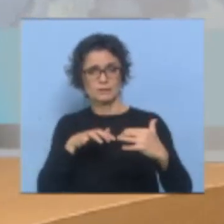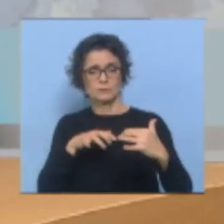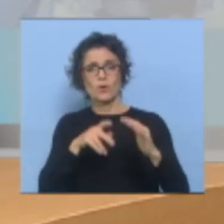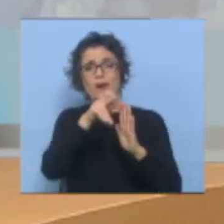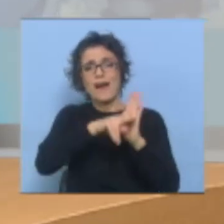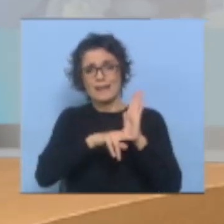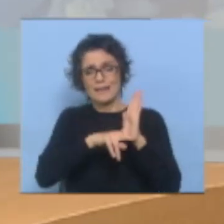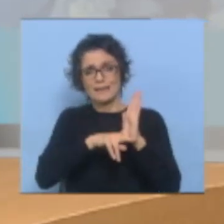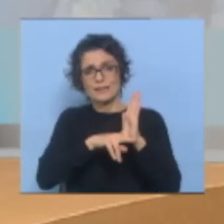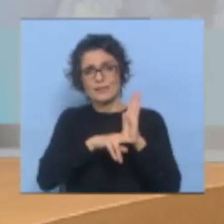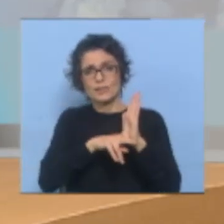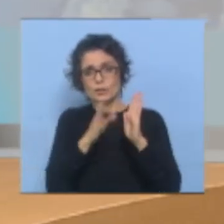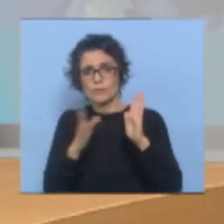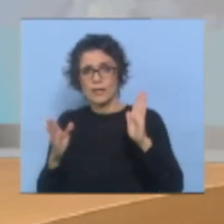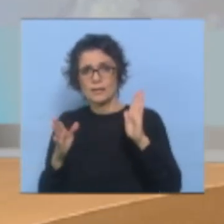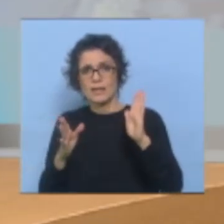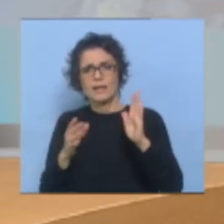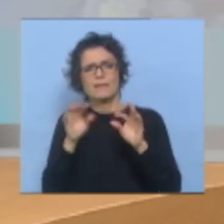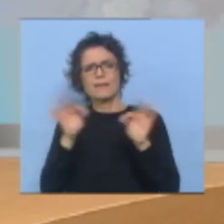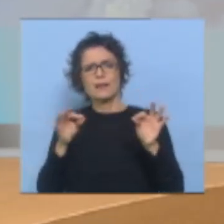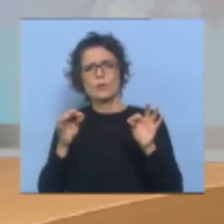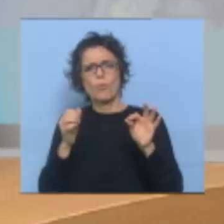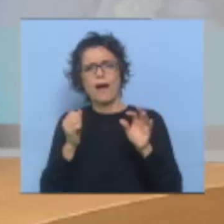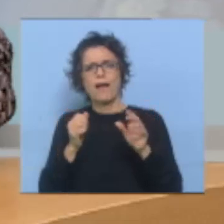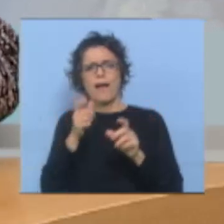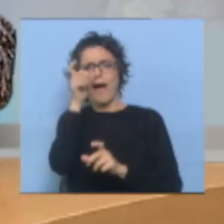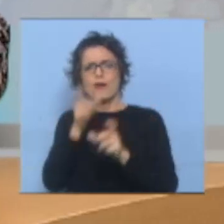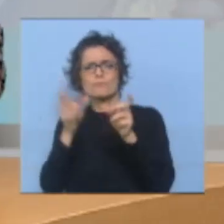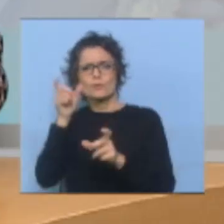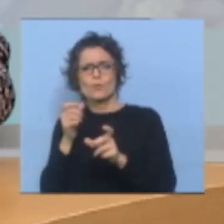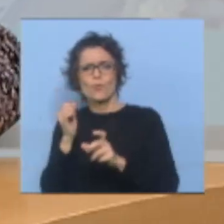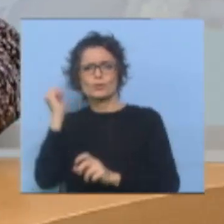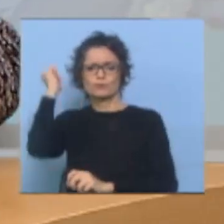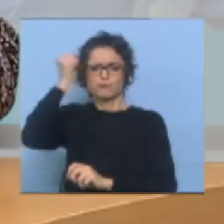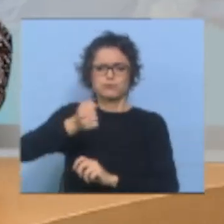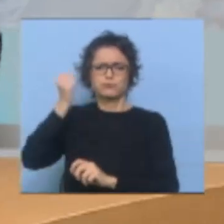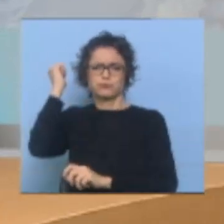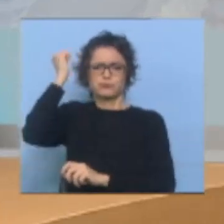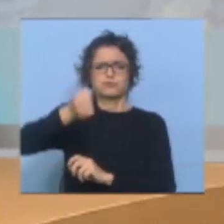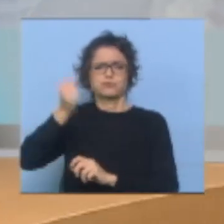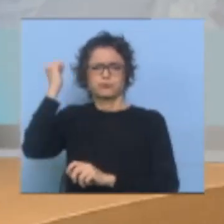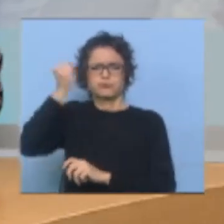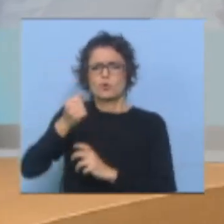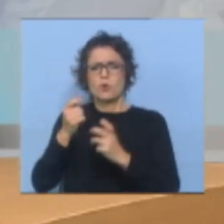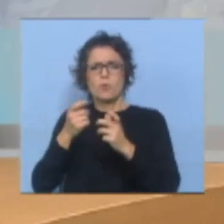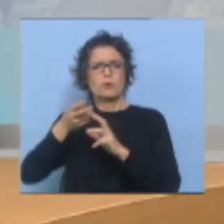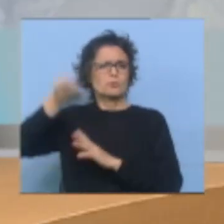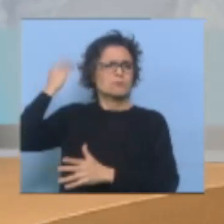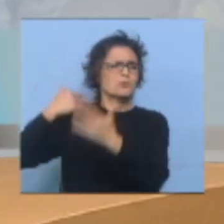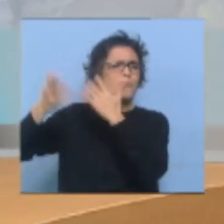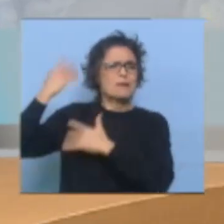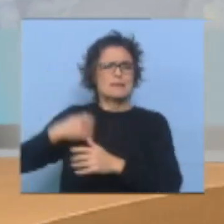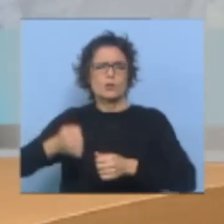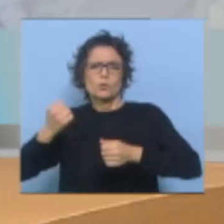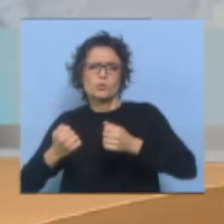regras dos caçadores tribais, com as danças das tribos e com toda a gente a